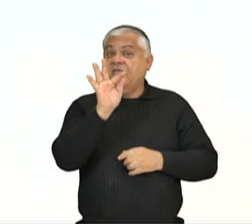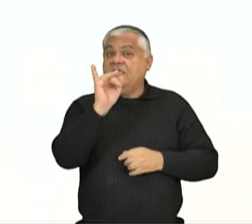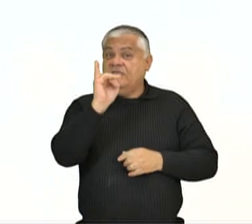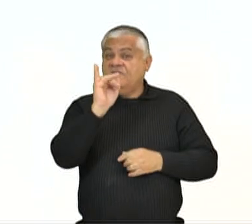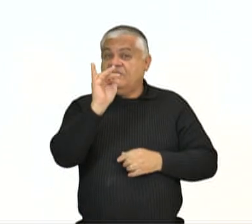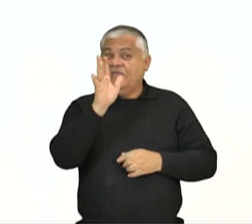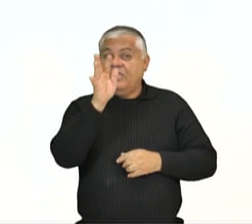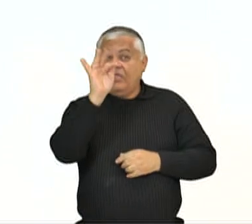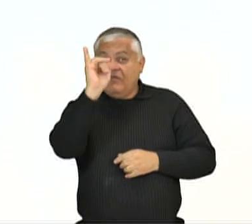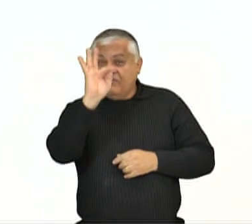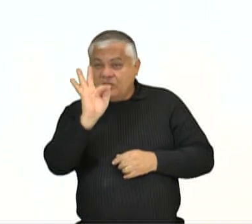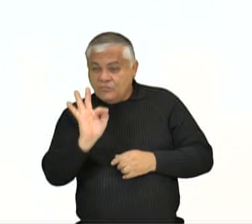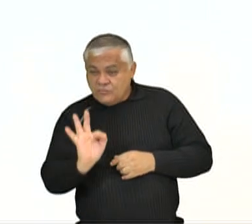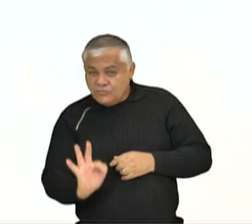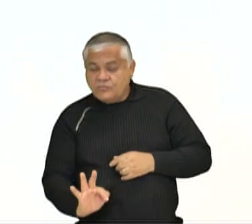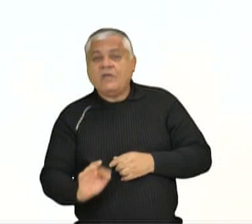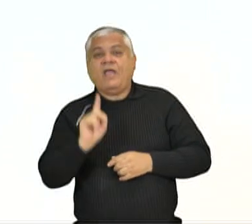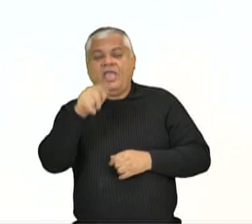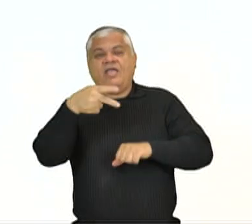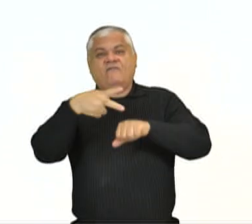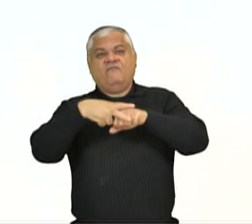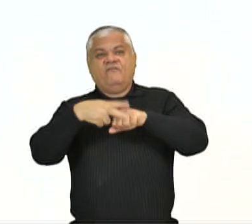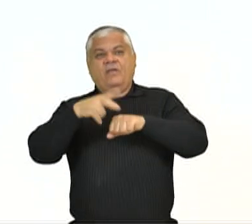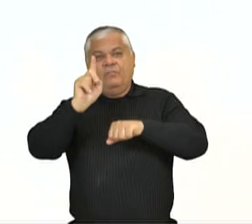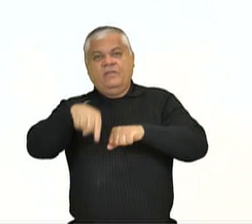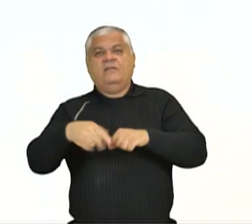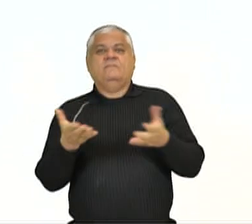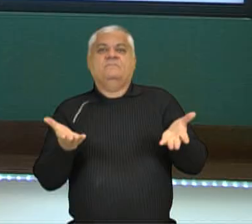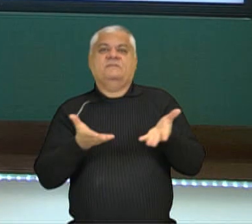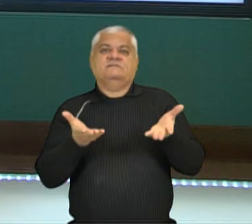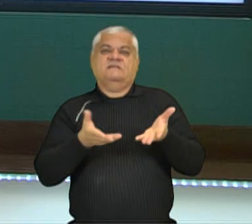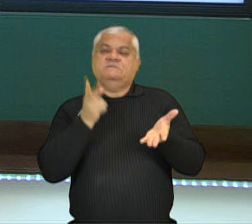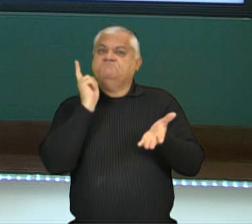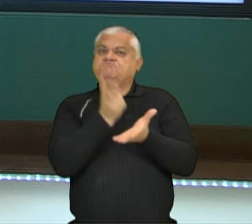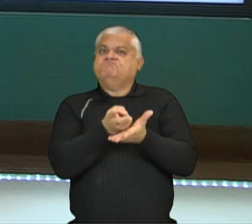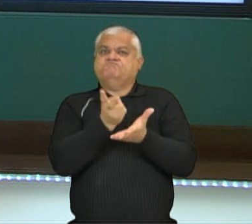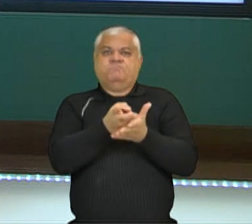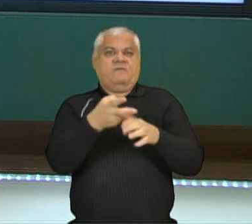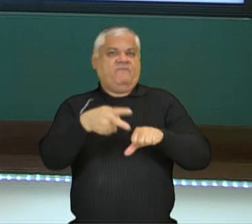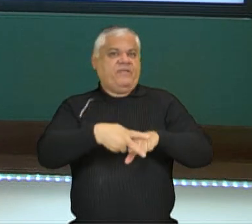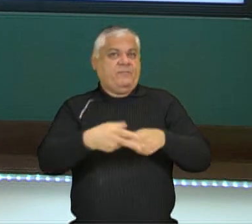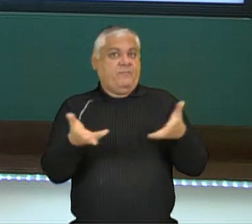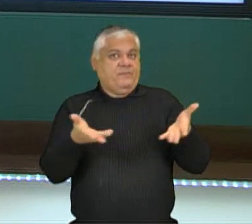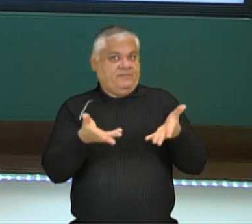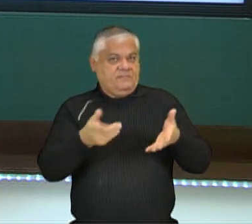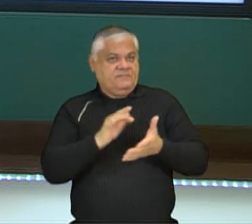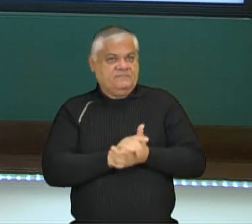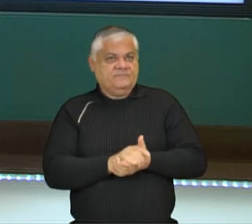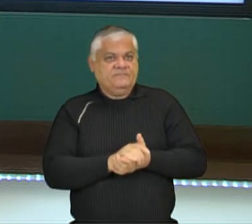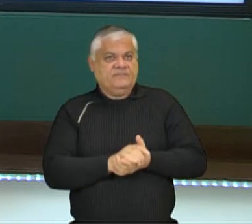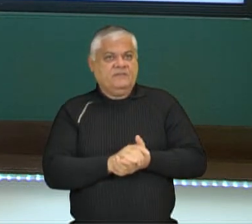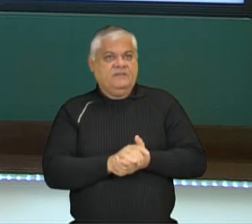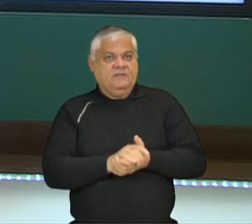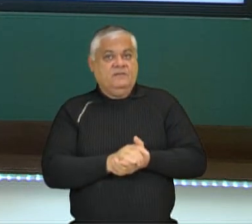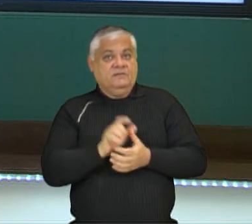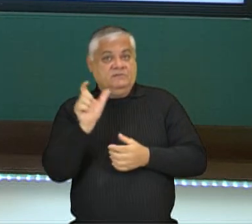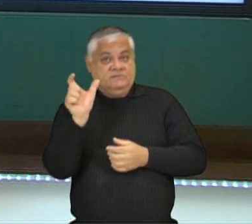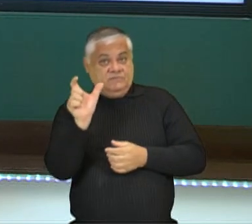Então, os primeiros verbos de todas as frases serão sempre no presente, tá? E o outro com